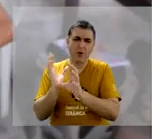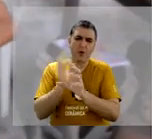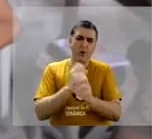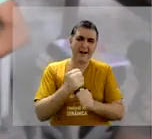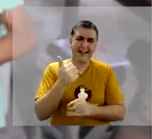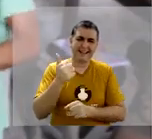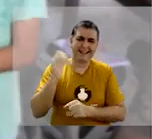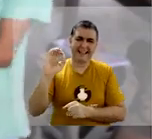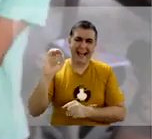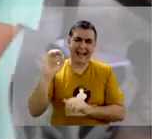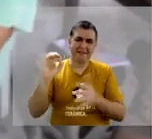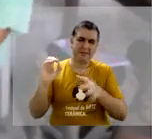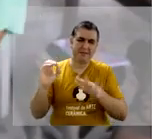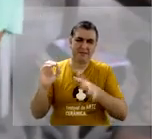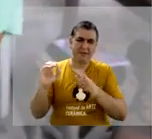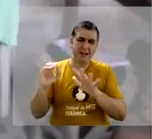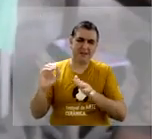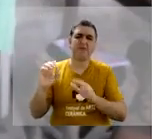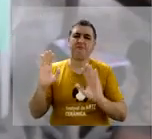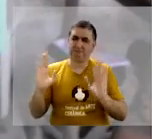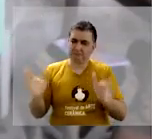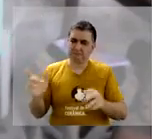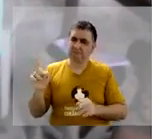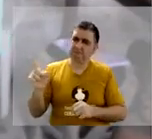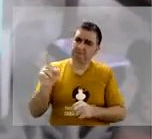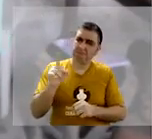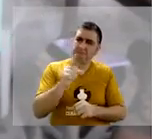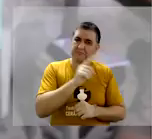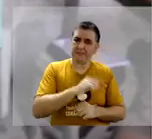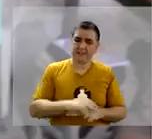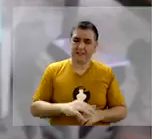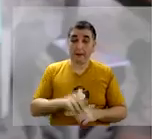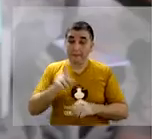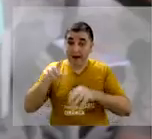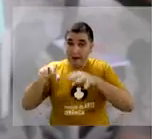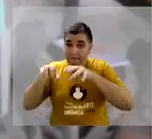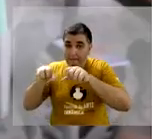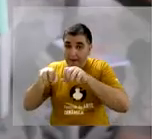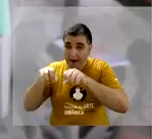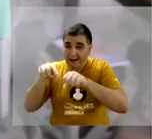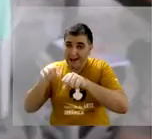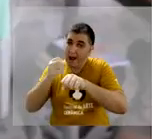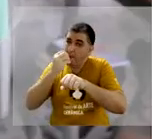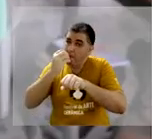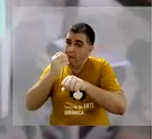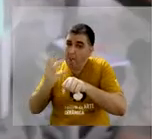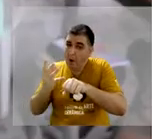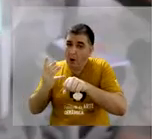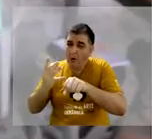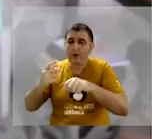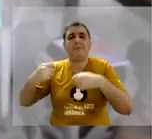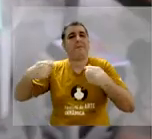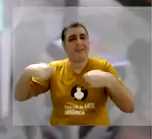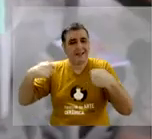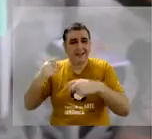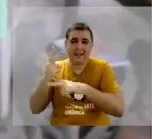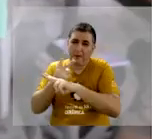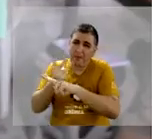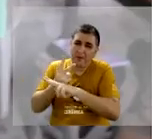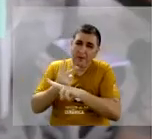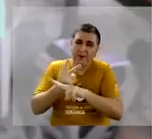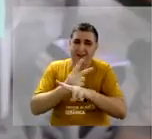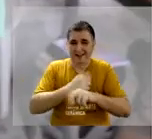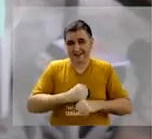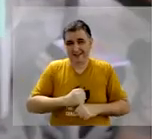lugares que foi que foi escolhido para tirar barro. E é difícil de achar o barro bom para trabalhar. Aí dá